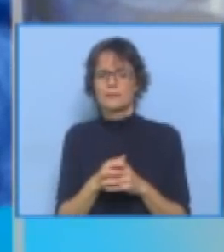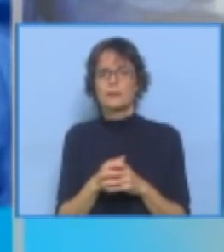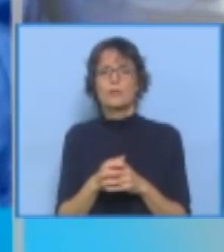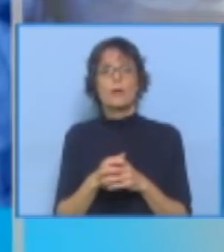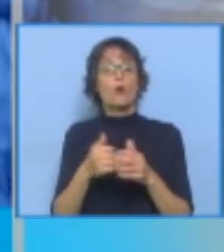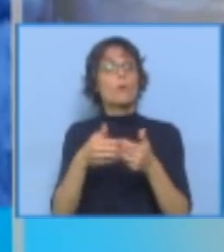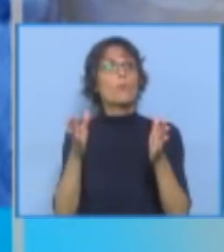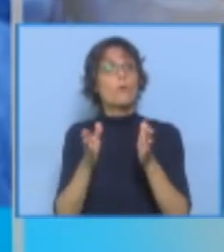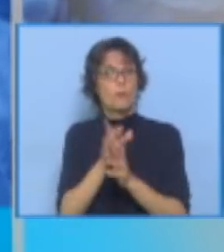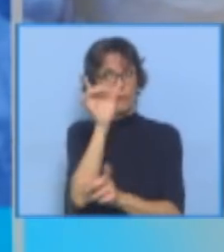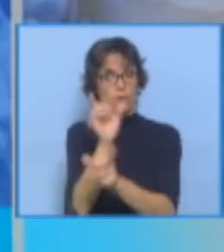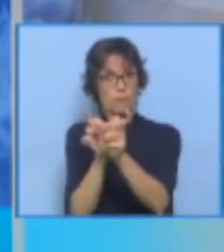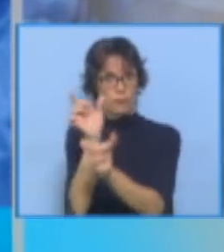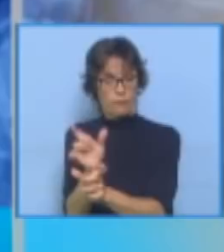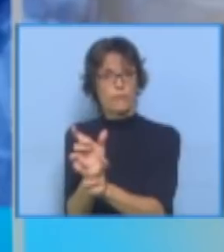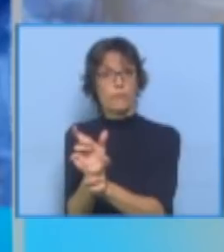as pessoas